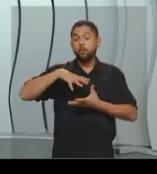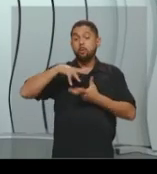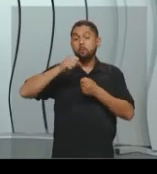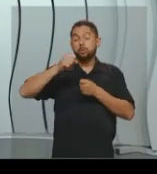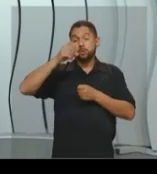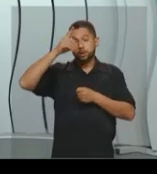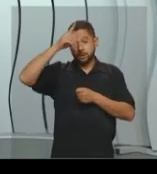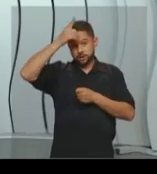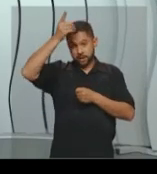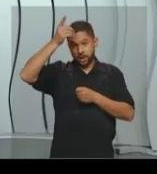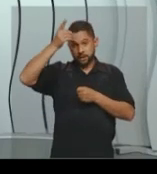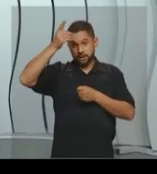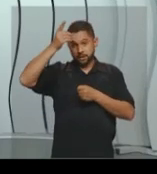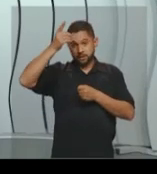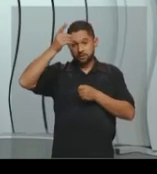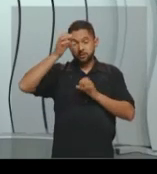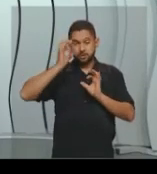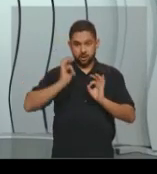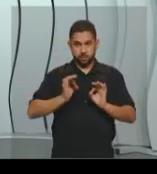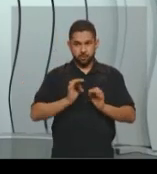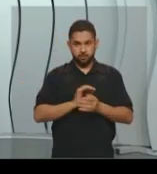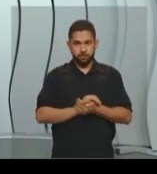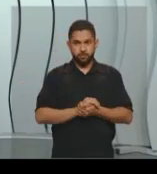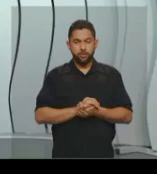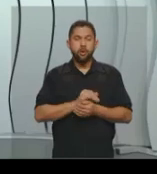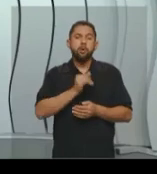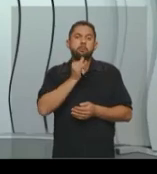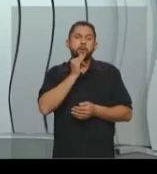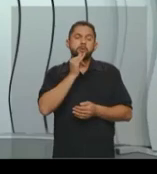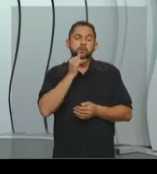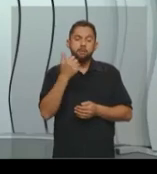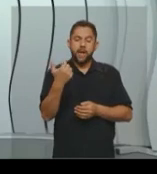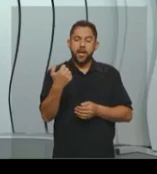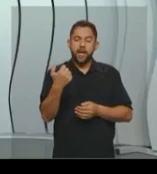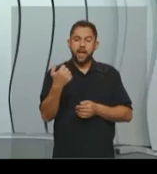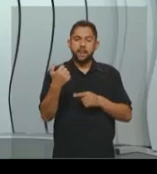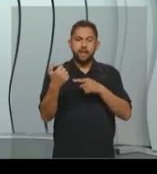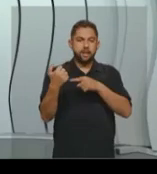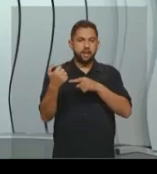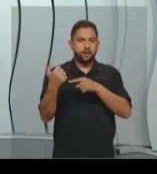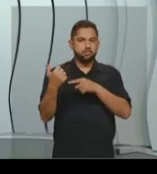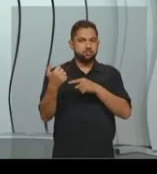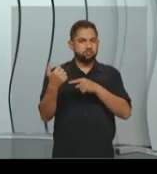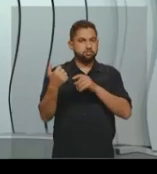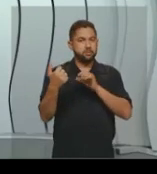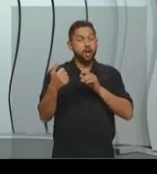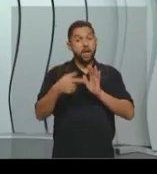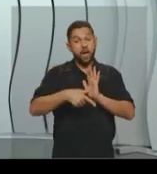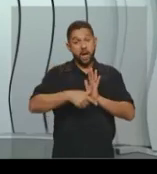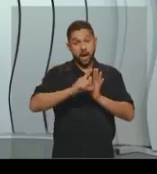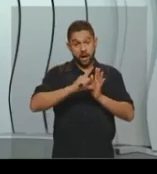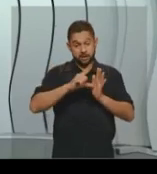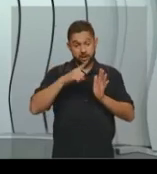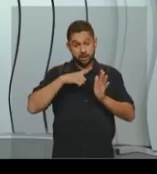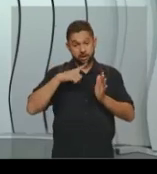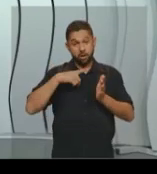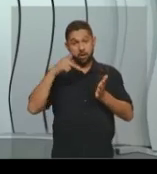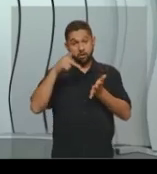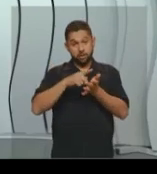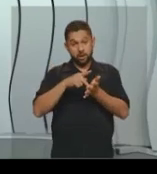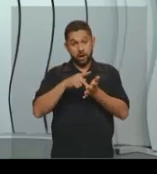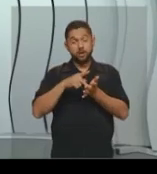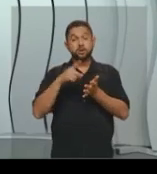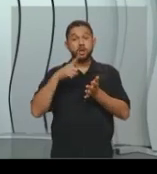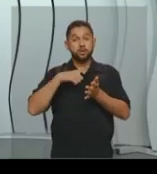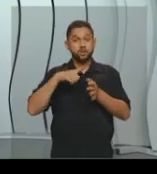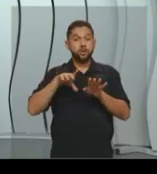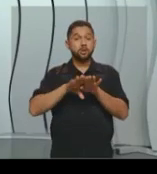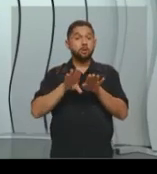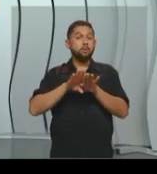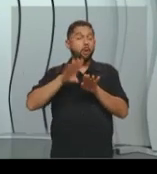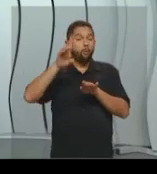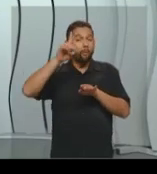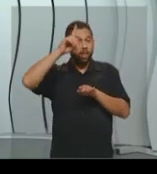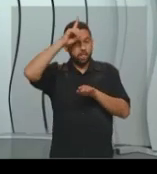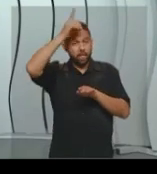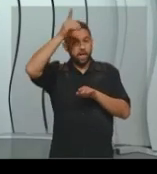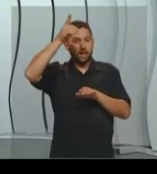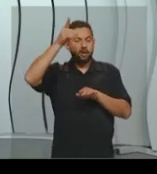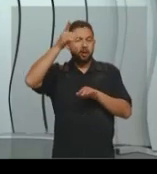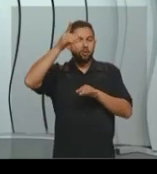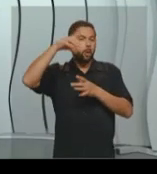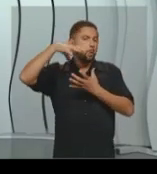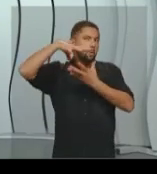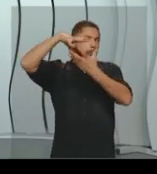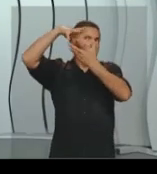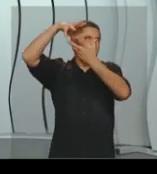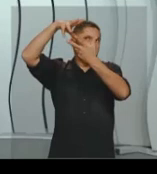mundo inteligível. Essa caneta que está na minha mão, antes dela existir, ela existiu em forma de uma ideia de caneta.